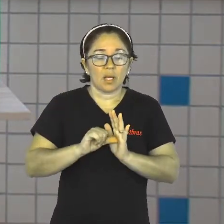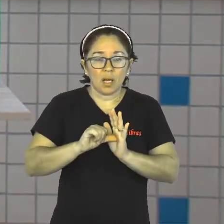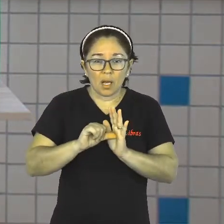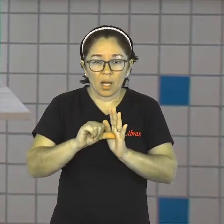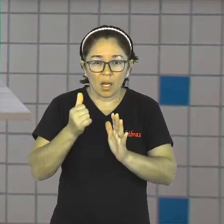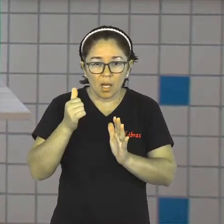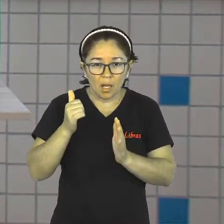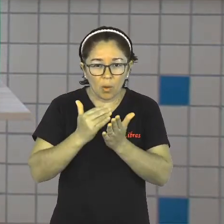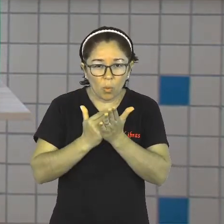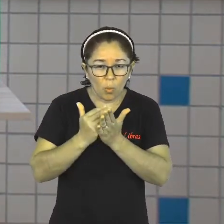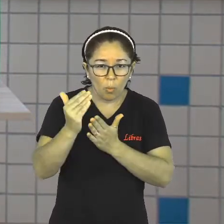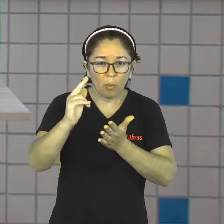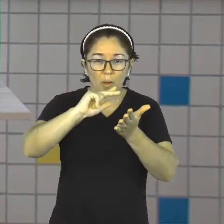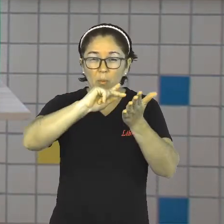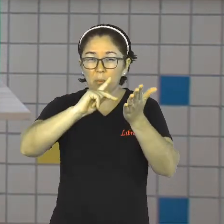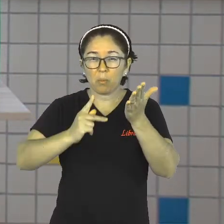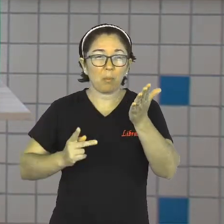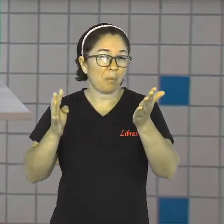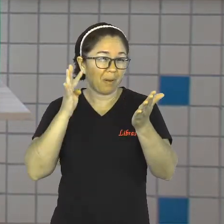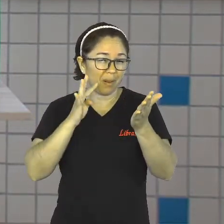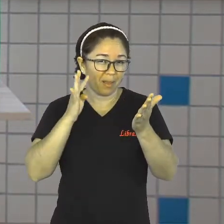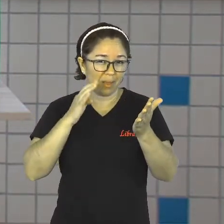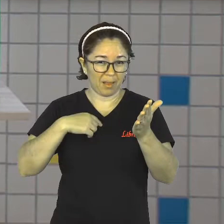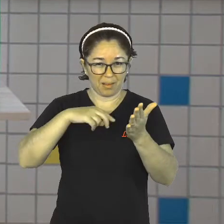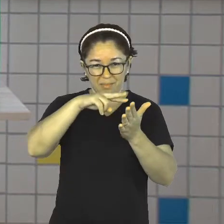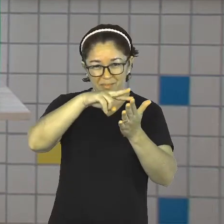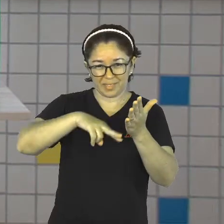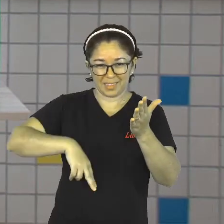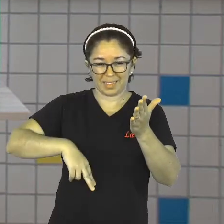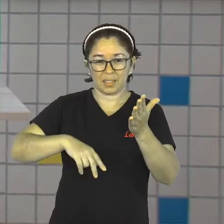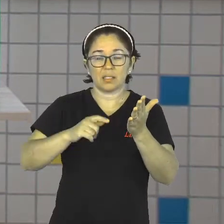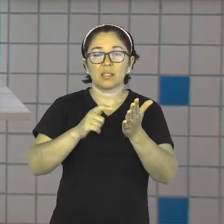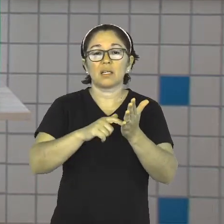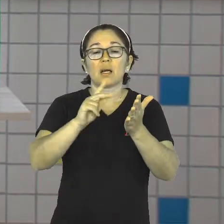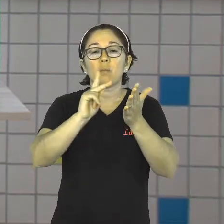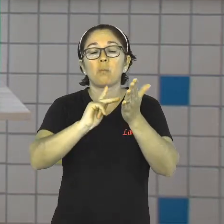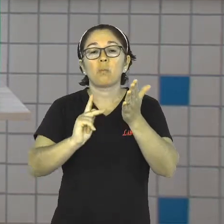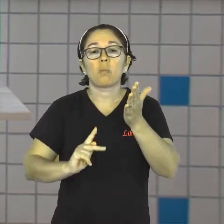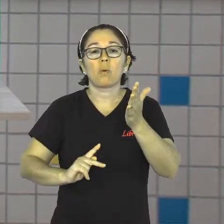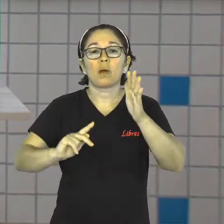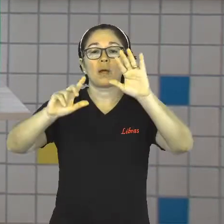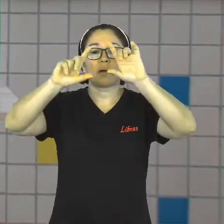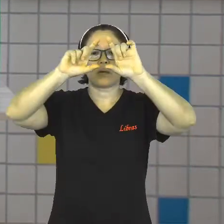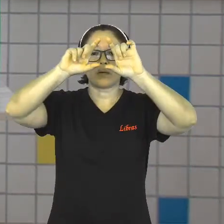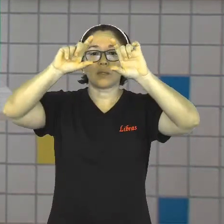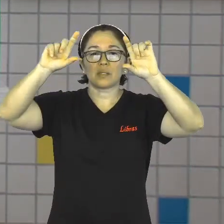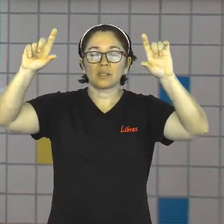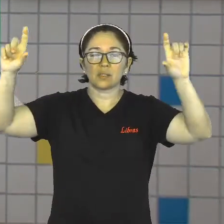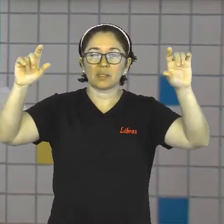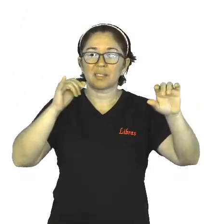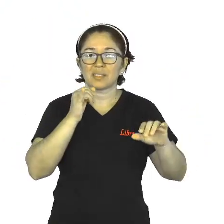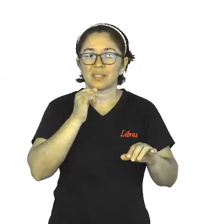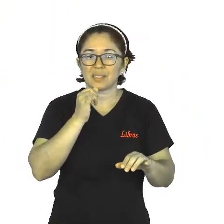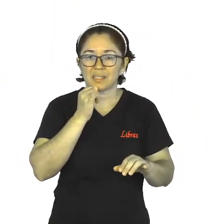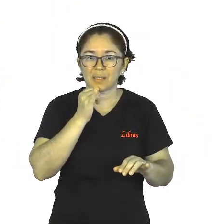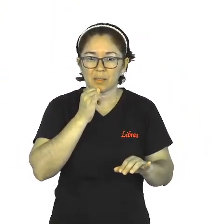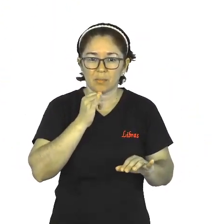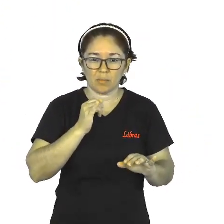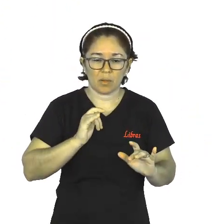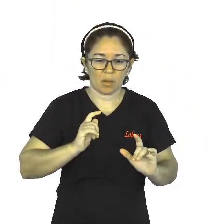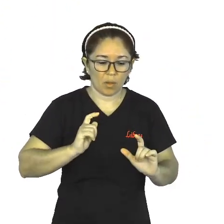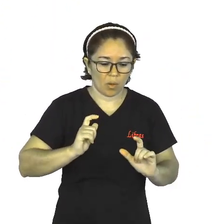vocês um poema muito interessante e legal. O nome do poema é Cada Coisa, um Encanto,